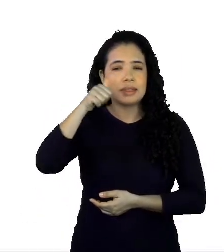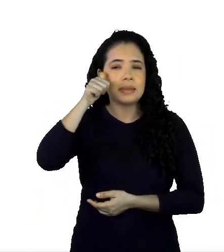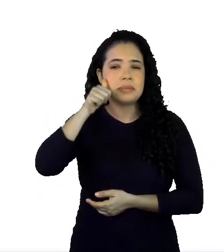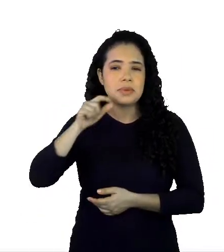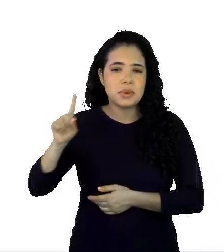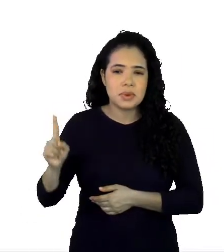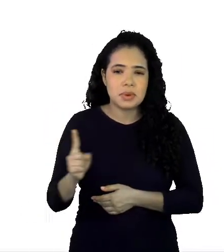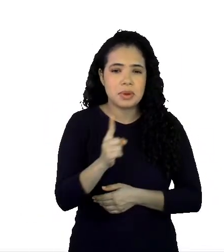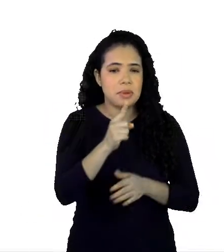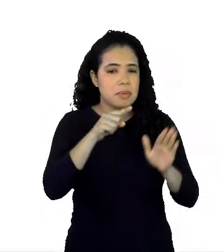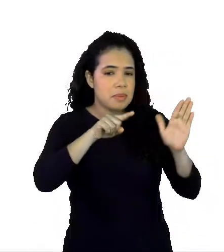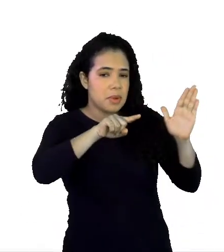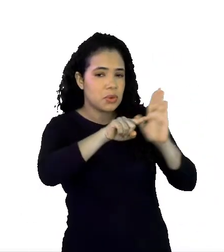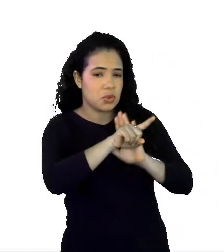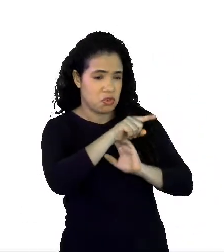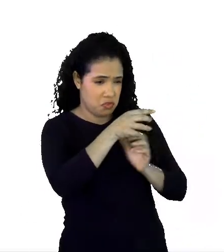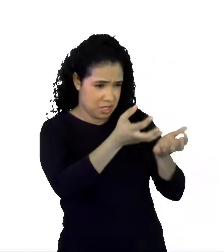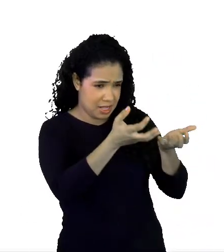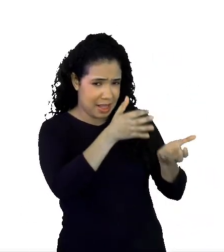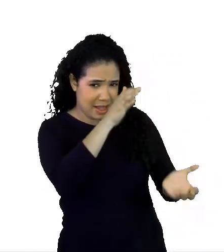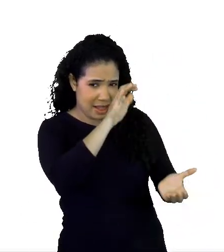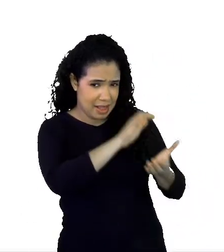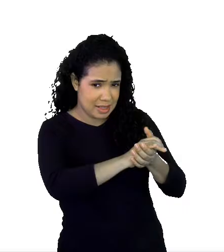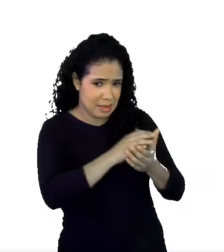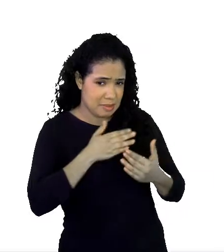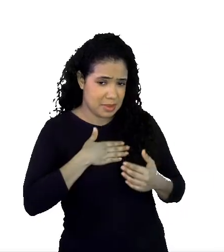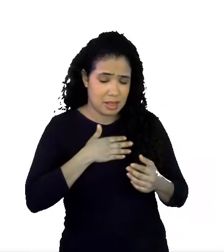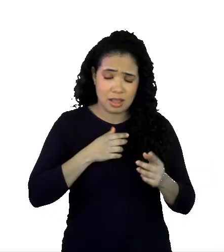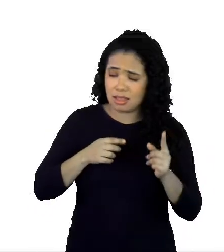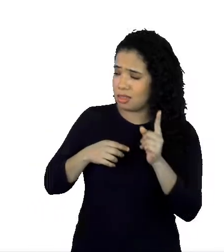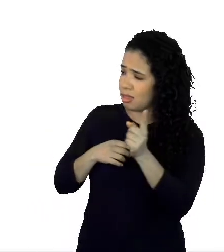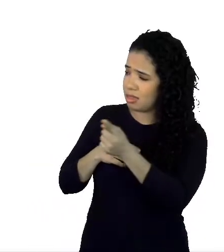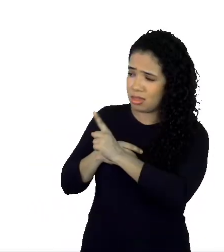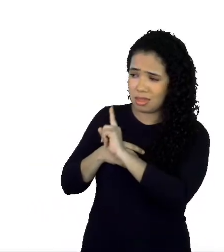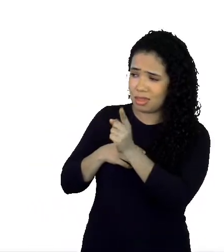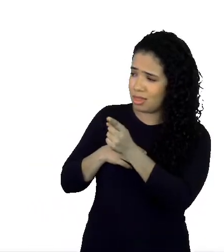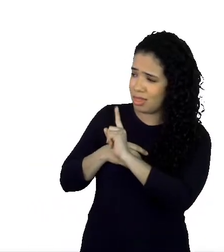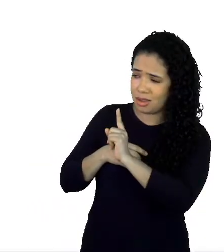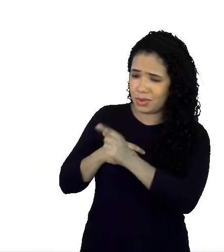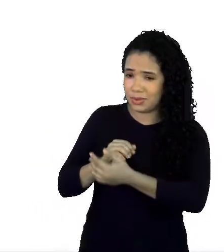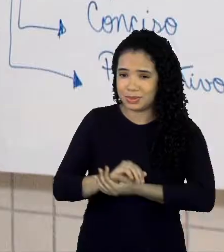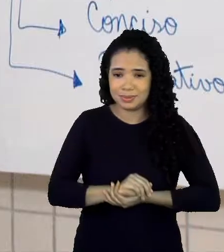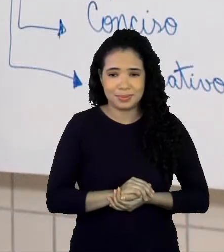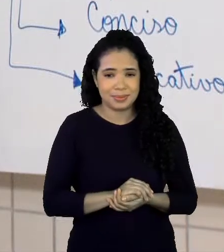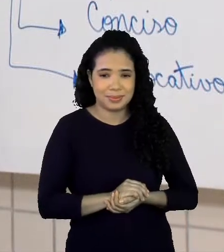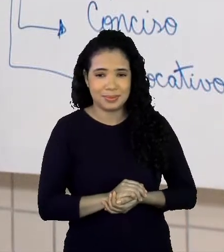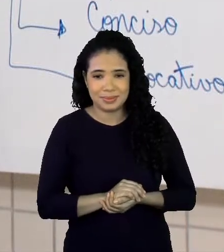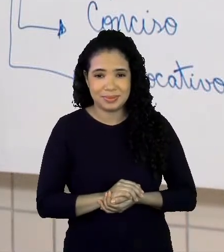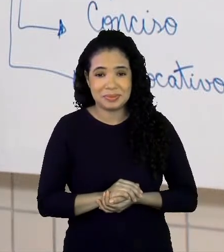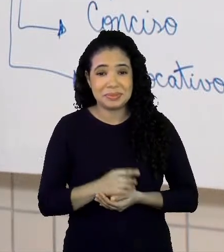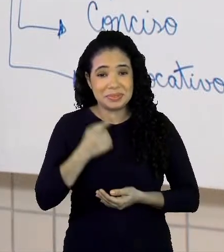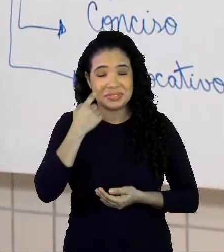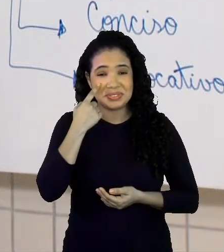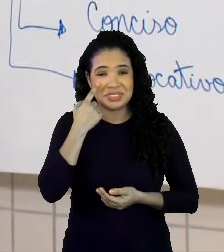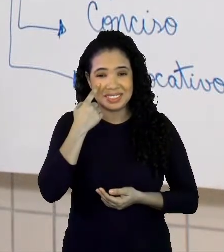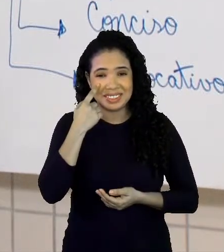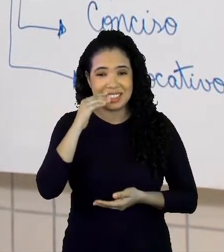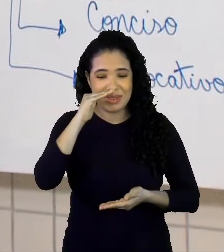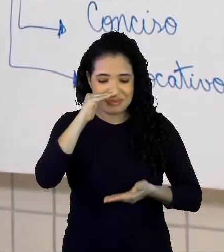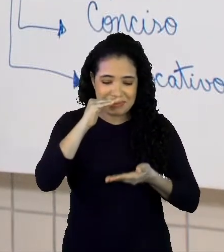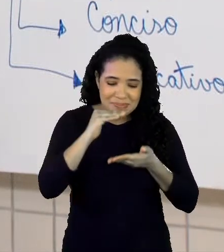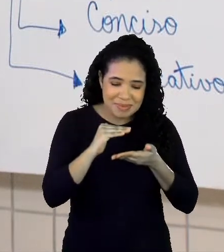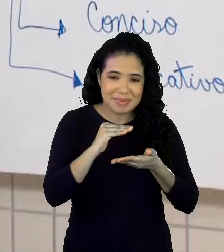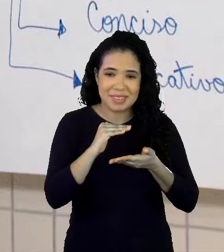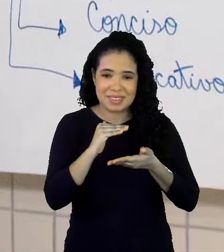você quer casar comigo? Ele respondeu: não. Olha só a concisão desse miniconto, né? Ele é bem pequeno, ele é